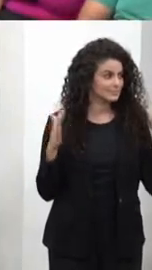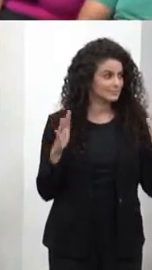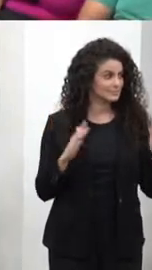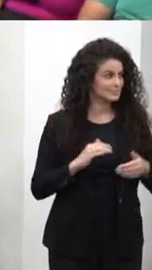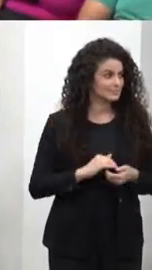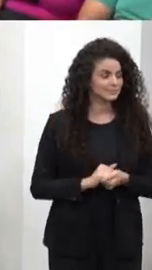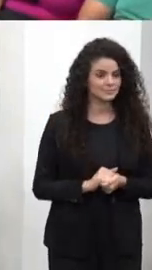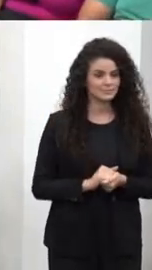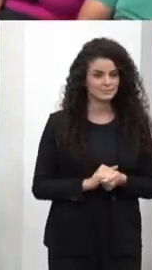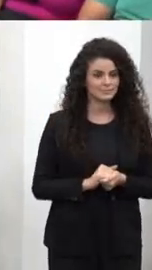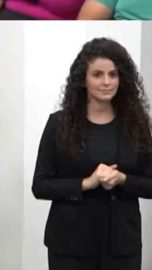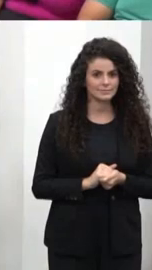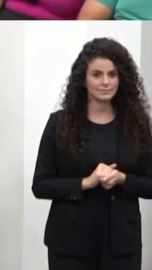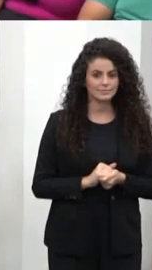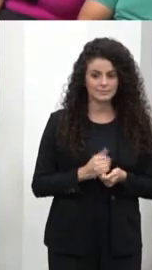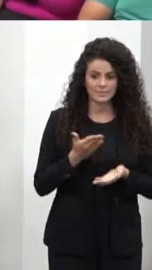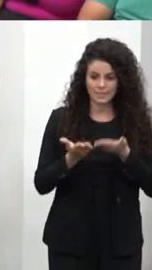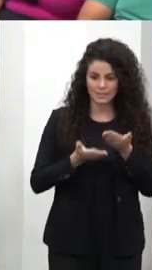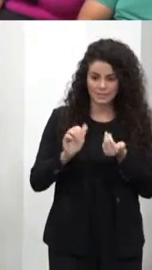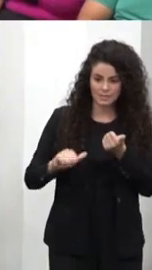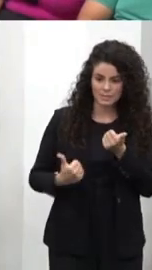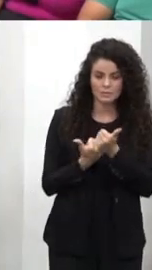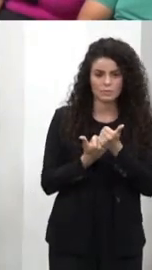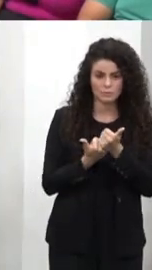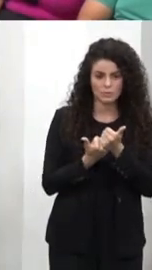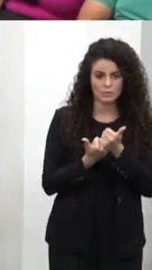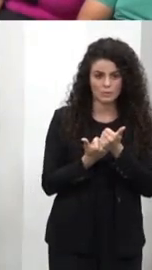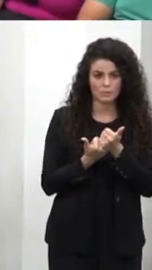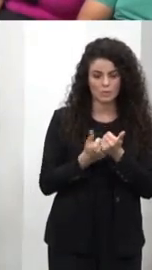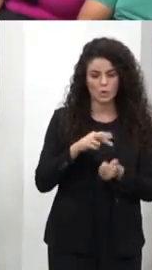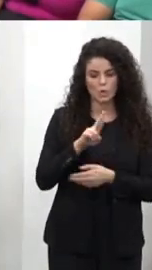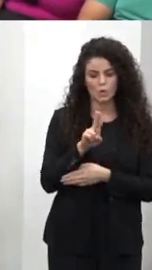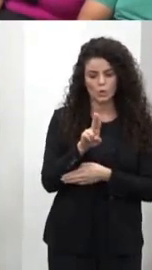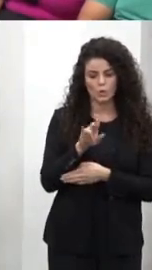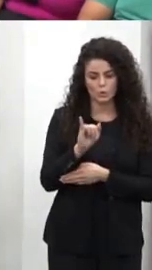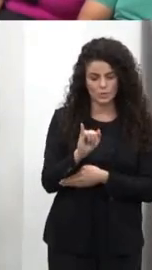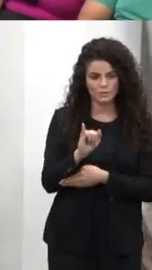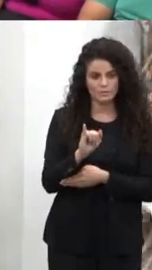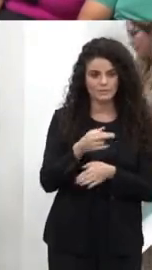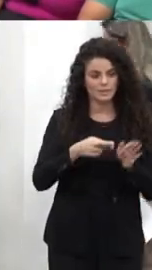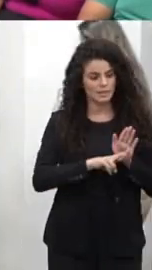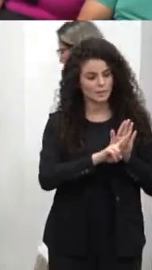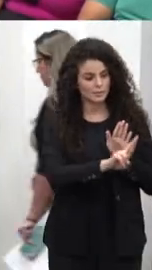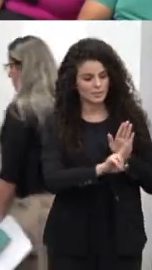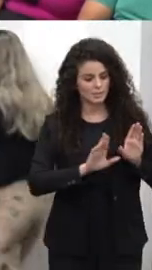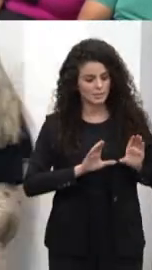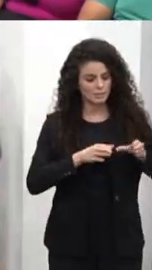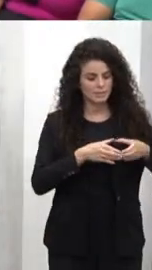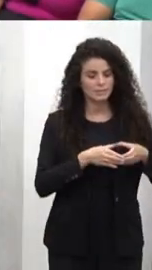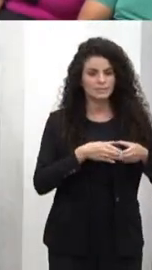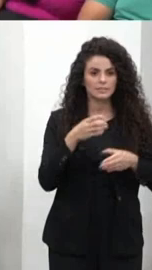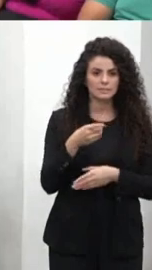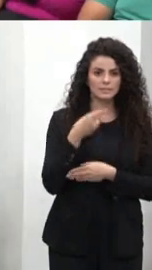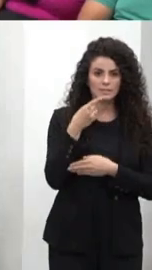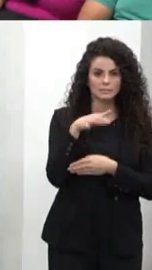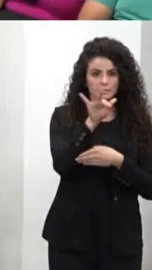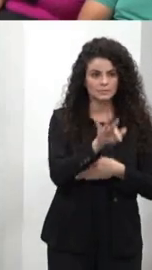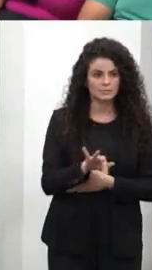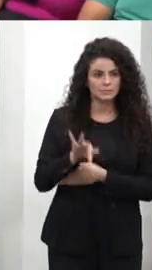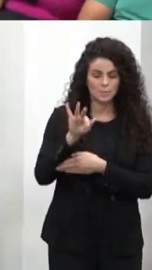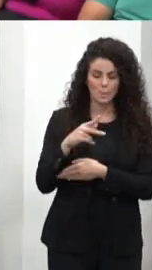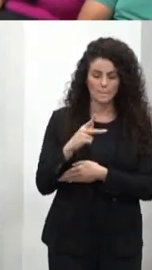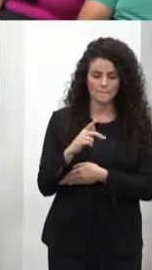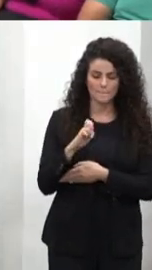senhor assessor parlamentar da câmara federal Rui da luz neste ato representando o gabinete parlamentar do deputado federal Pedro